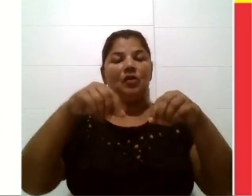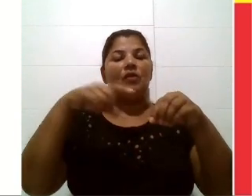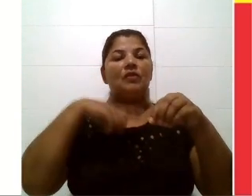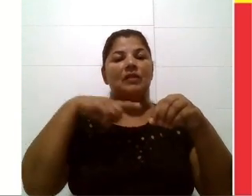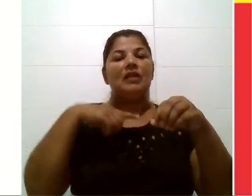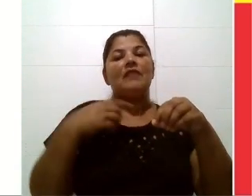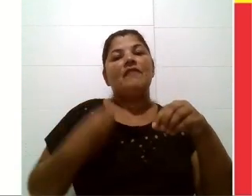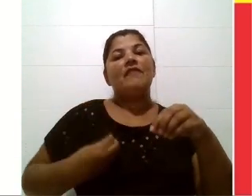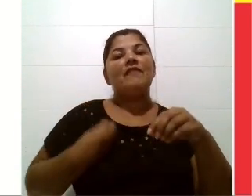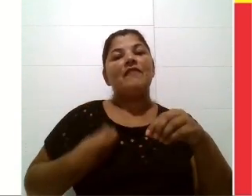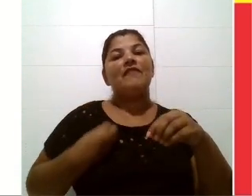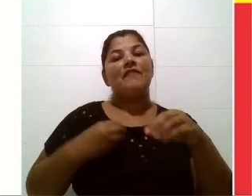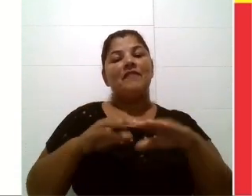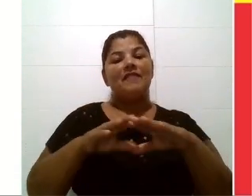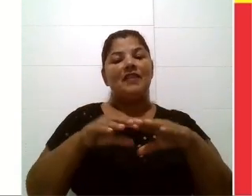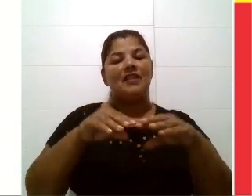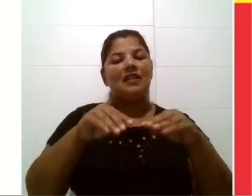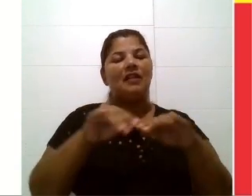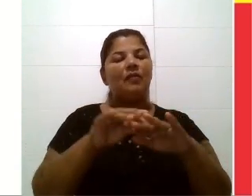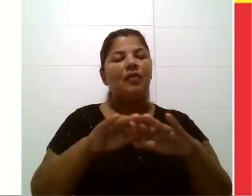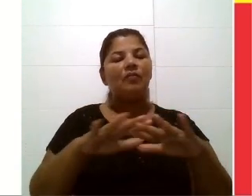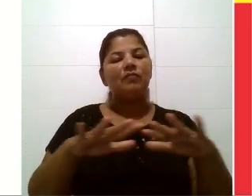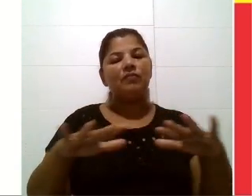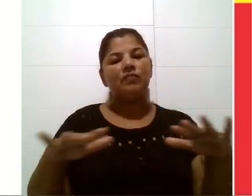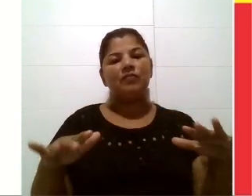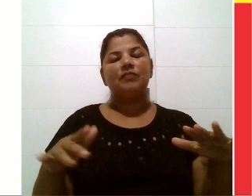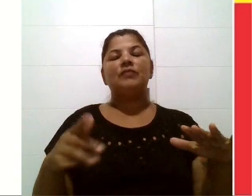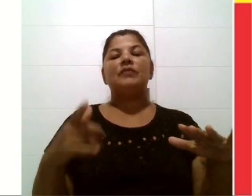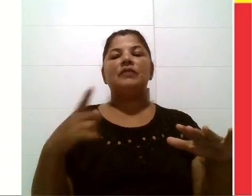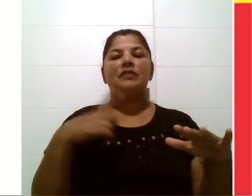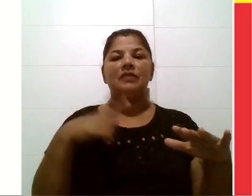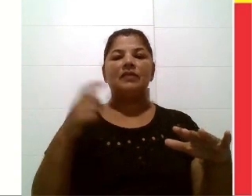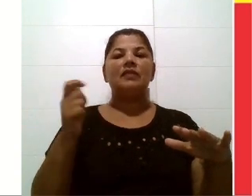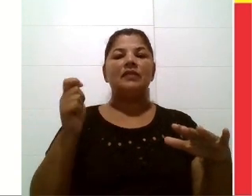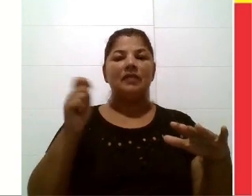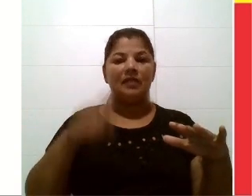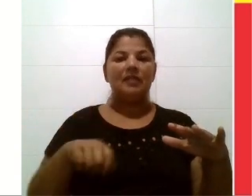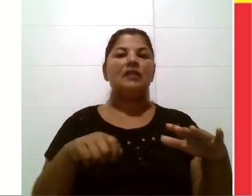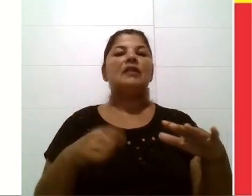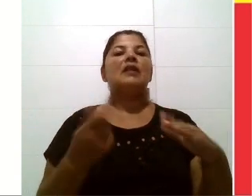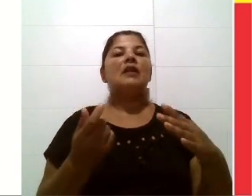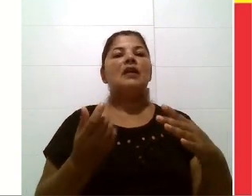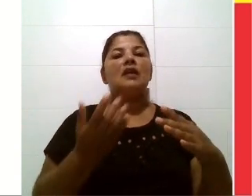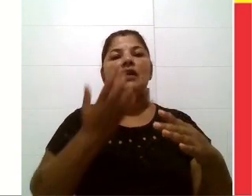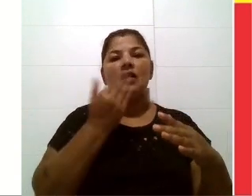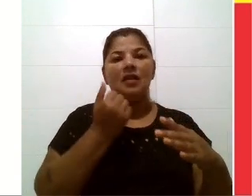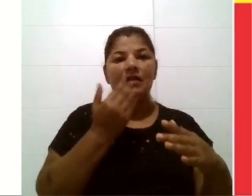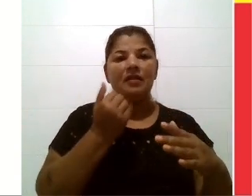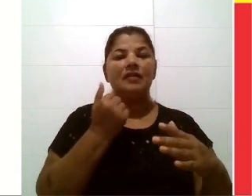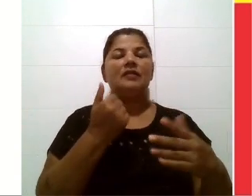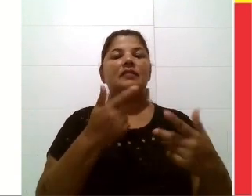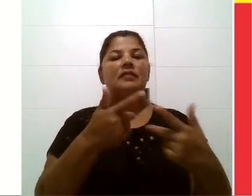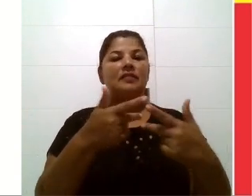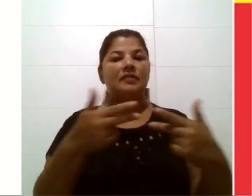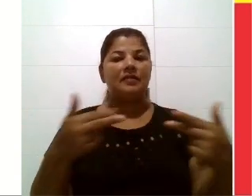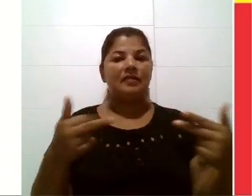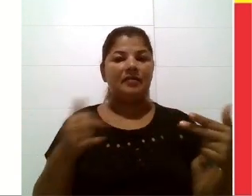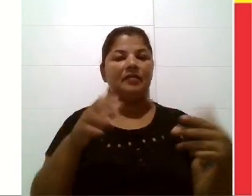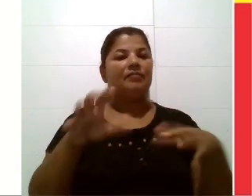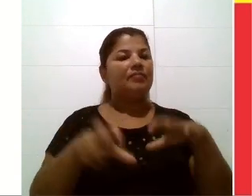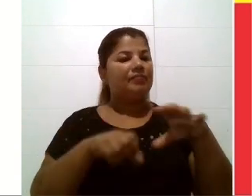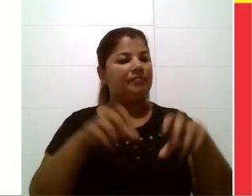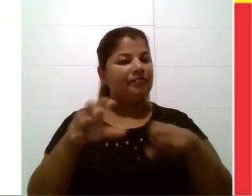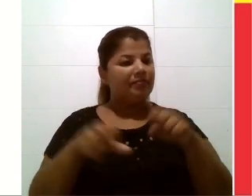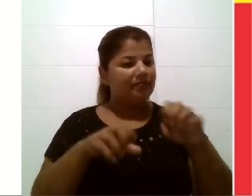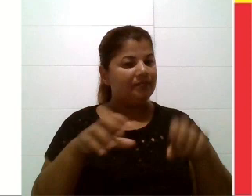vida sobre ele, e é através dessa camada de vida que a gente consegue obter nossos nutrientes, nossos alimentos, coisas que a gente já conversou